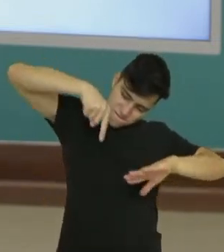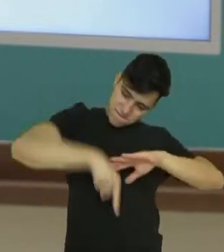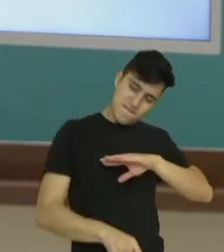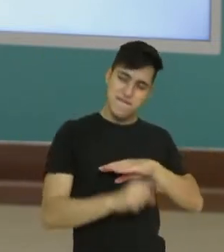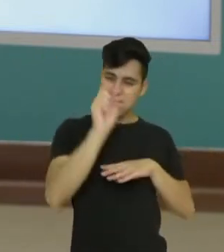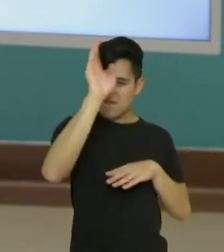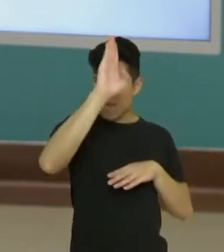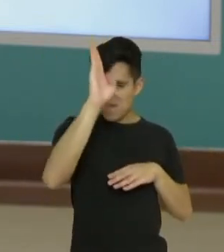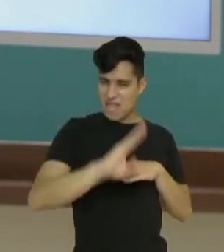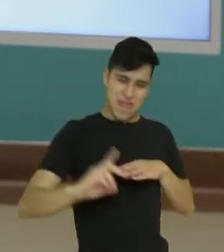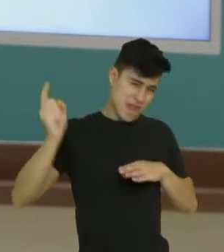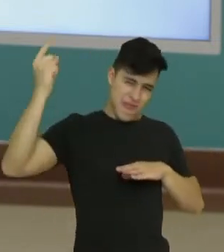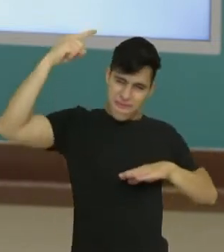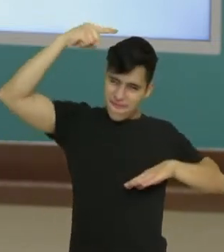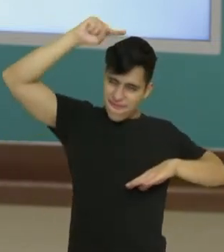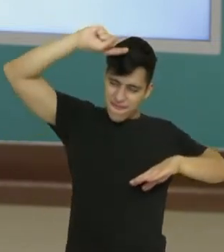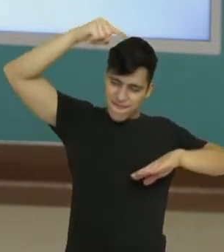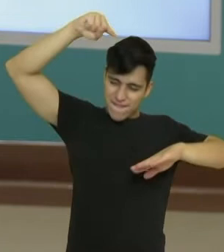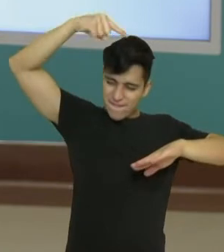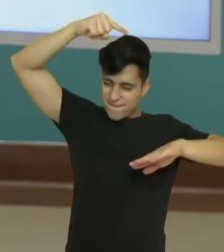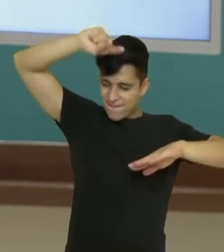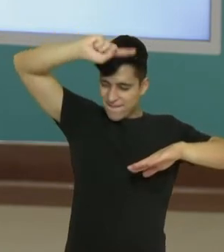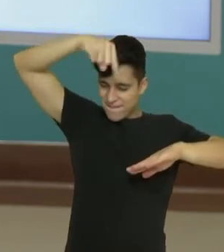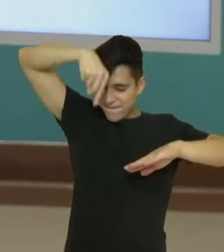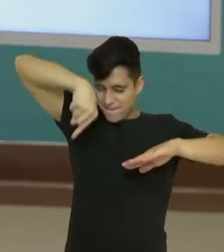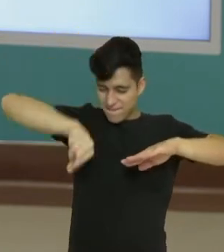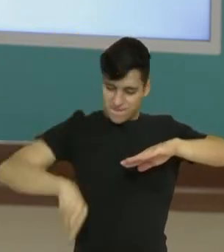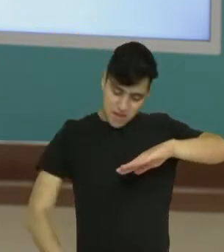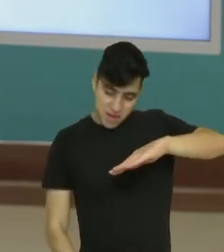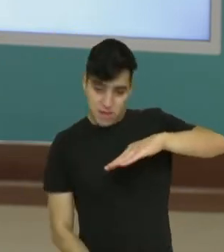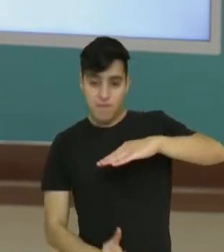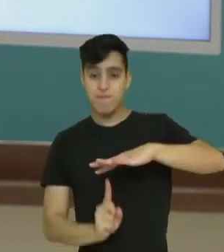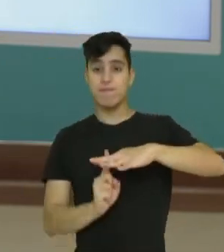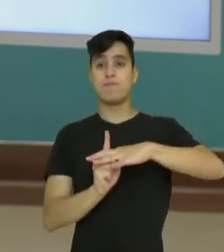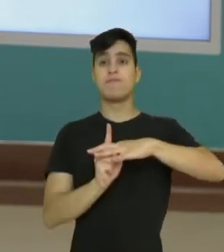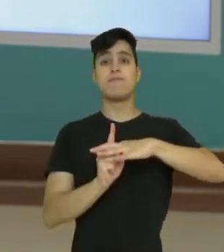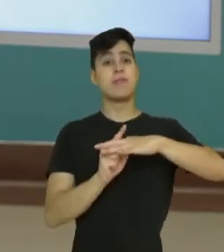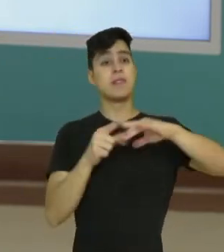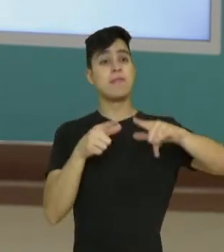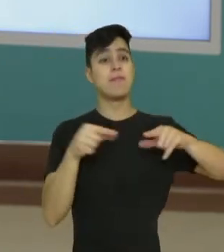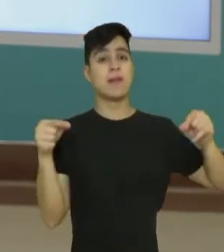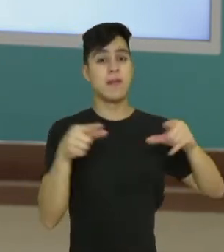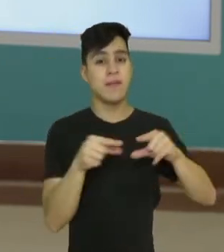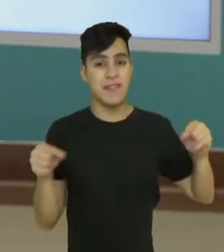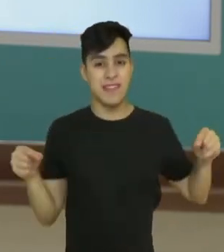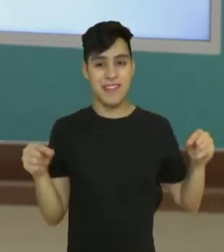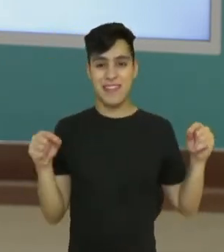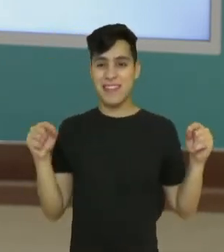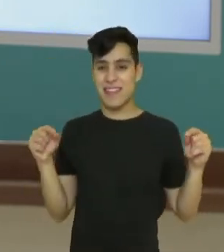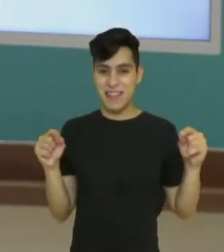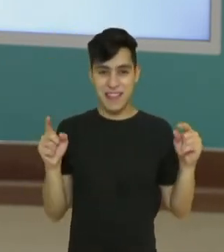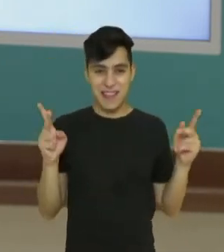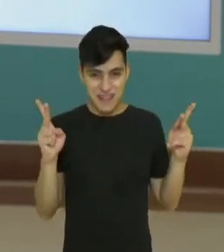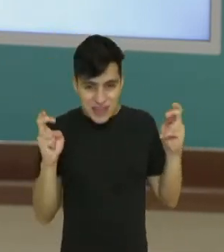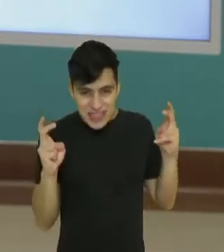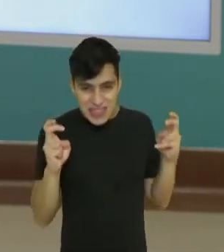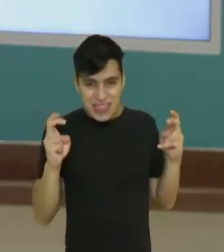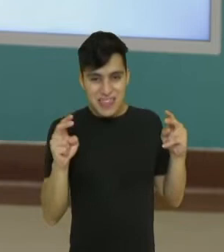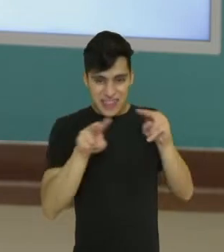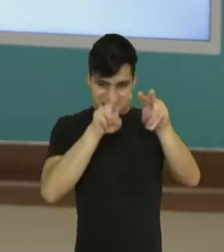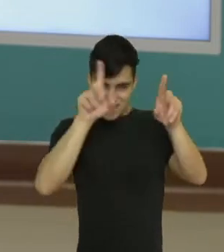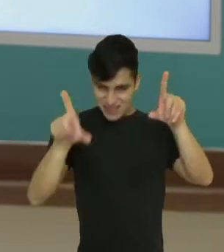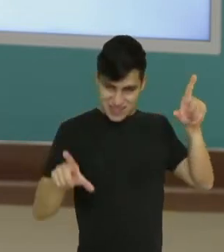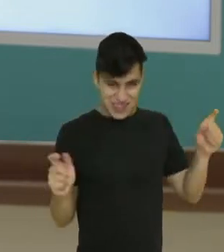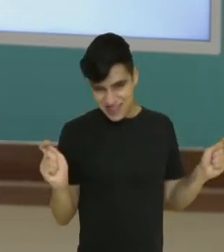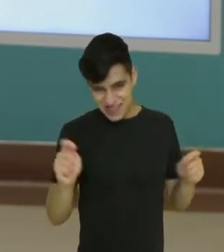vou cavar bastante, bem fundo e vou chegar lá do outro lado do planeta, lá no Japão. Será que é possível?